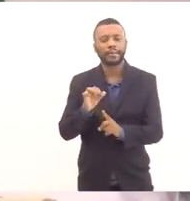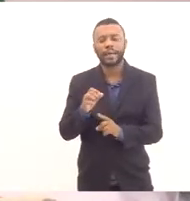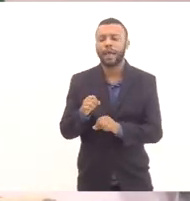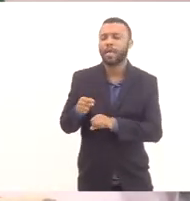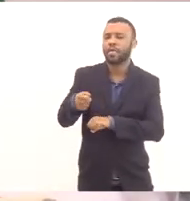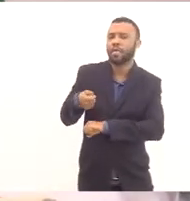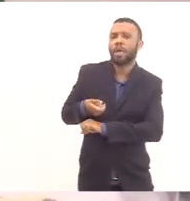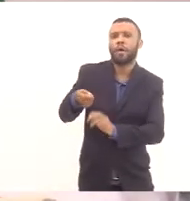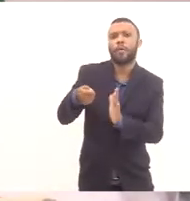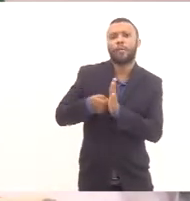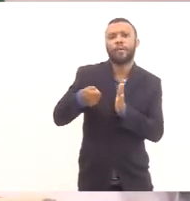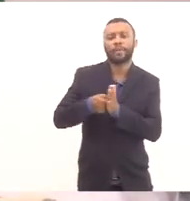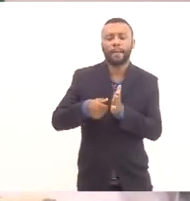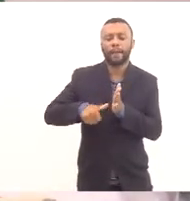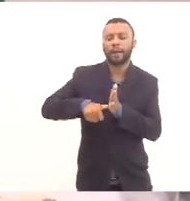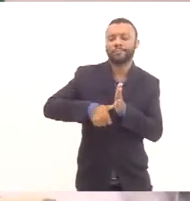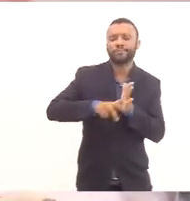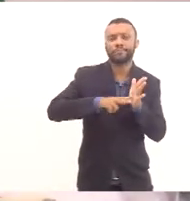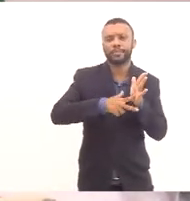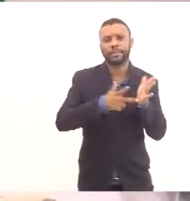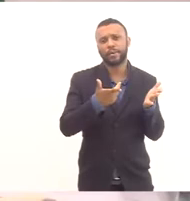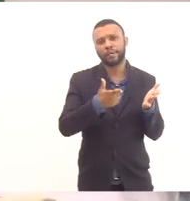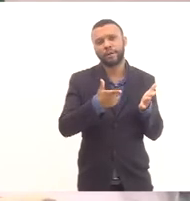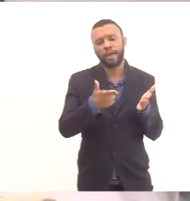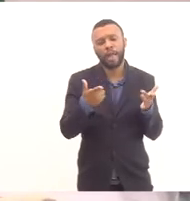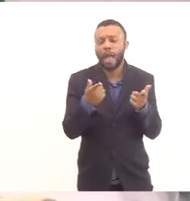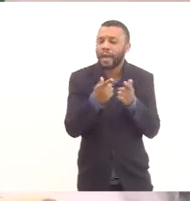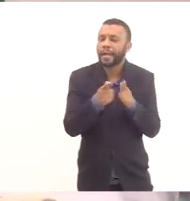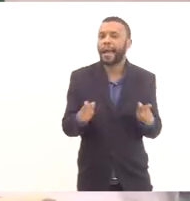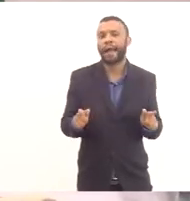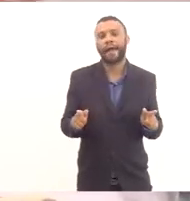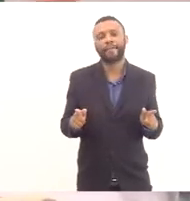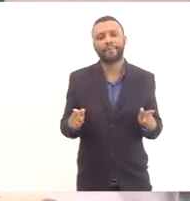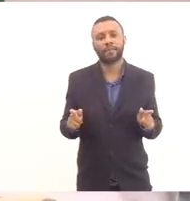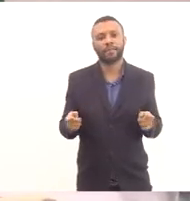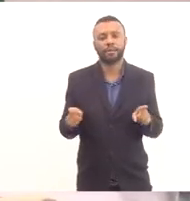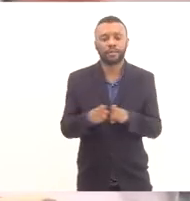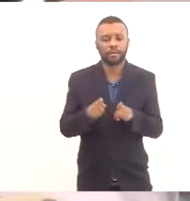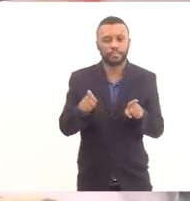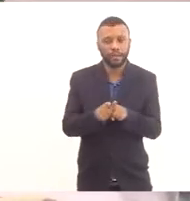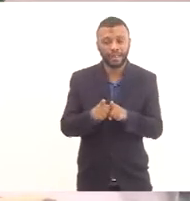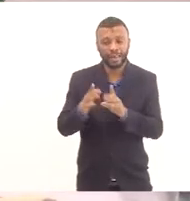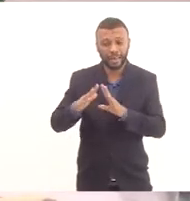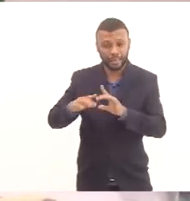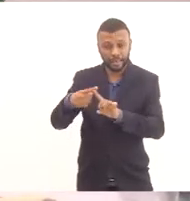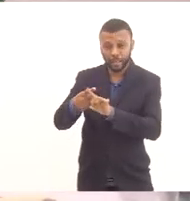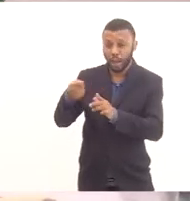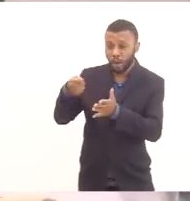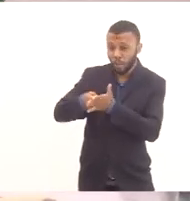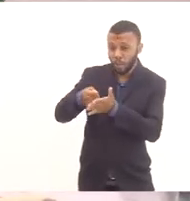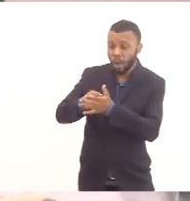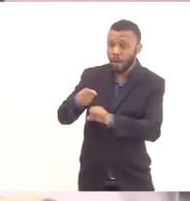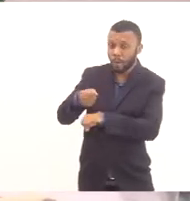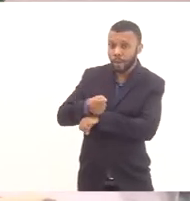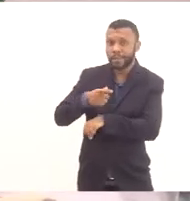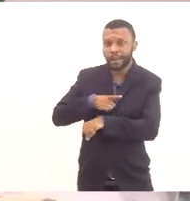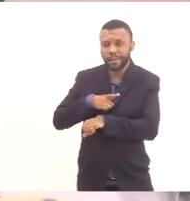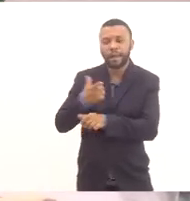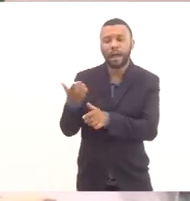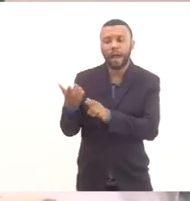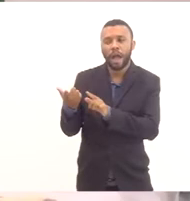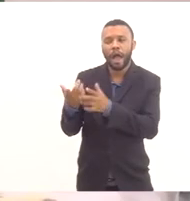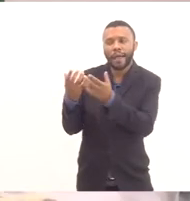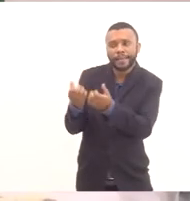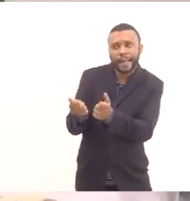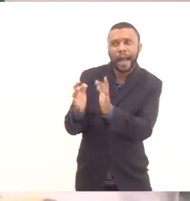forçar a ser sindicalizado para obter a sexta mais grave a indo e no caso dessas sexta da igreja Se forçar que seja convertido para